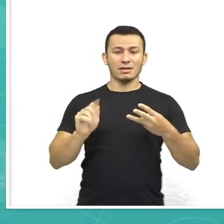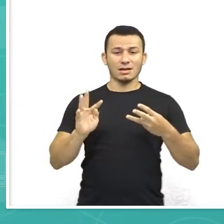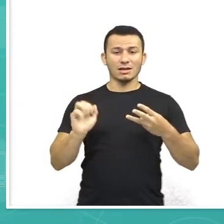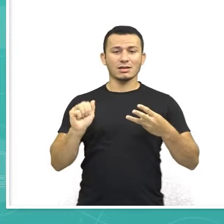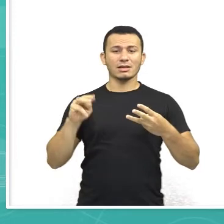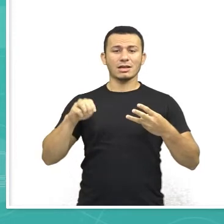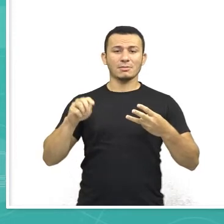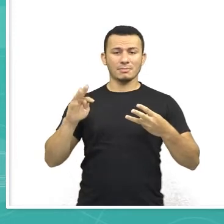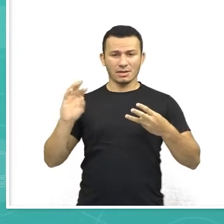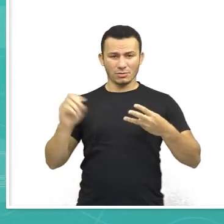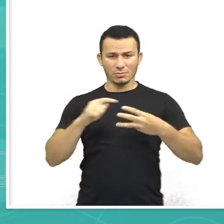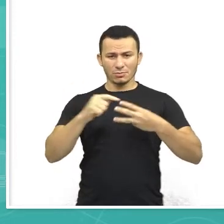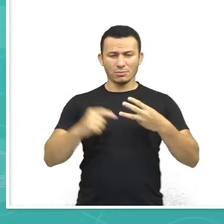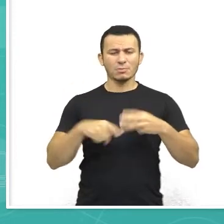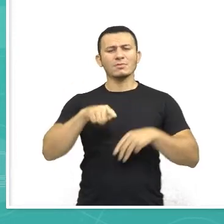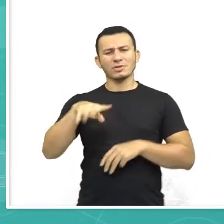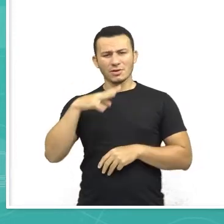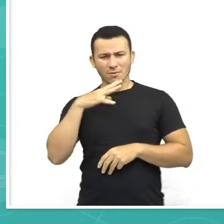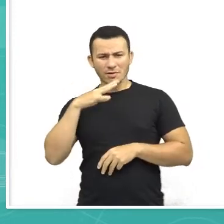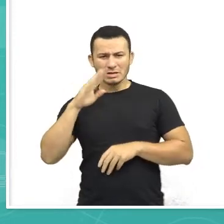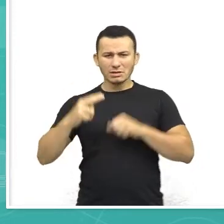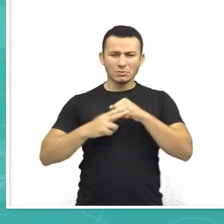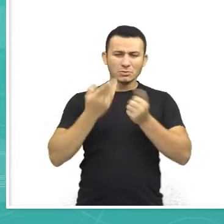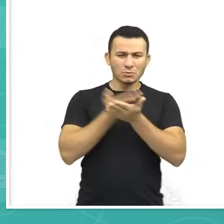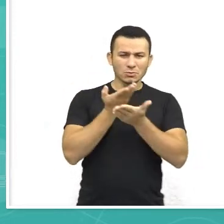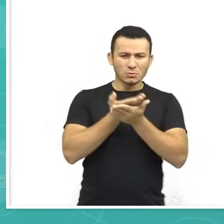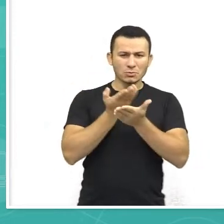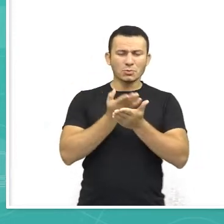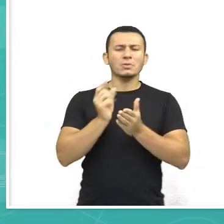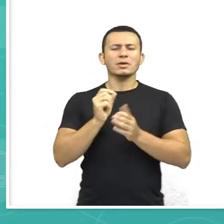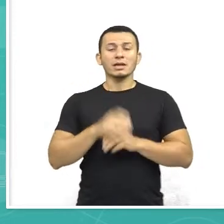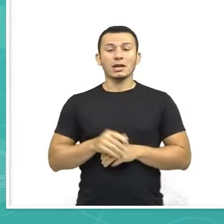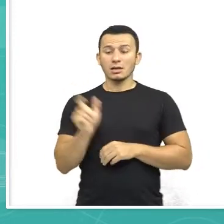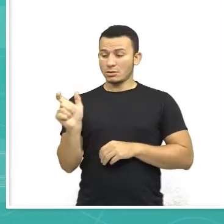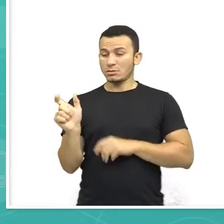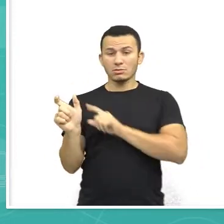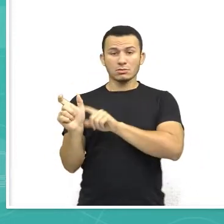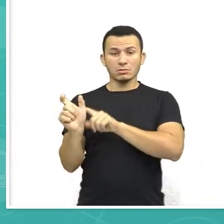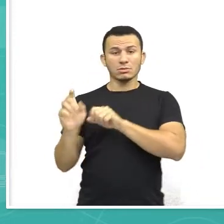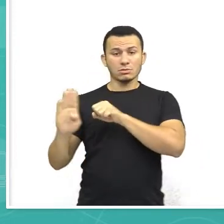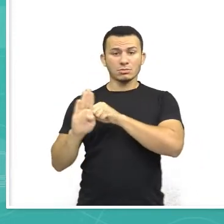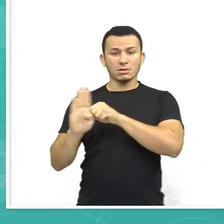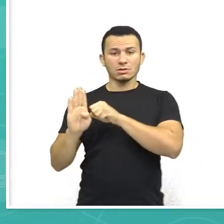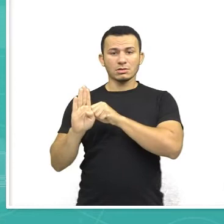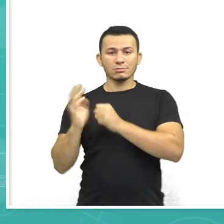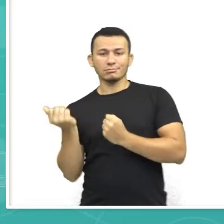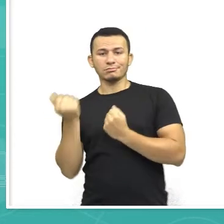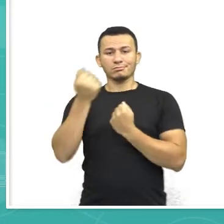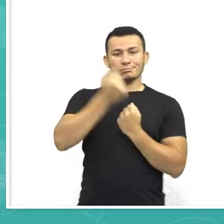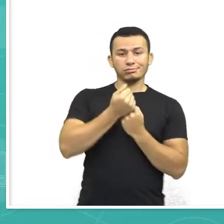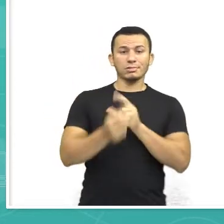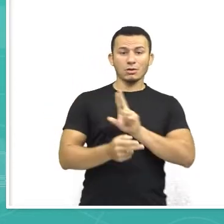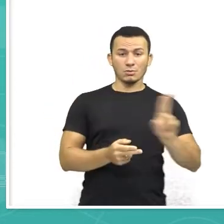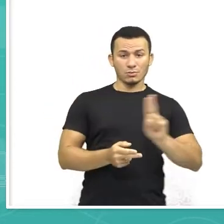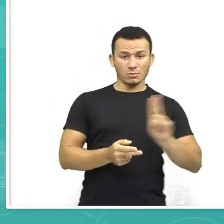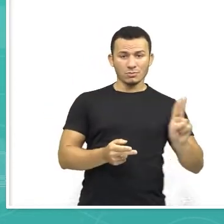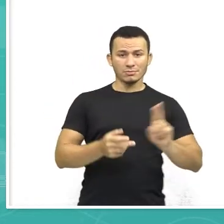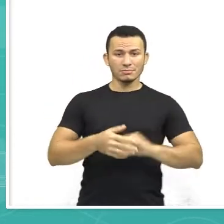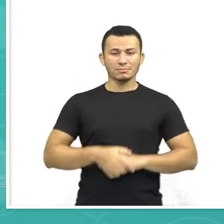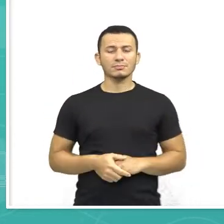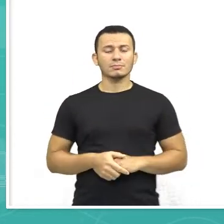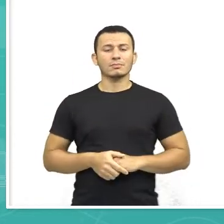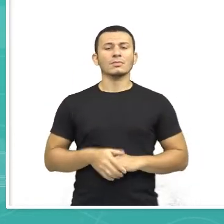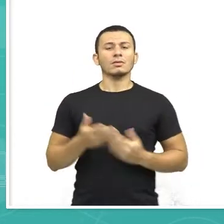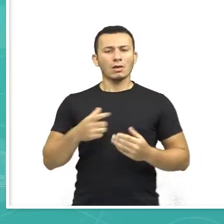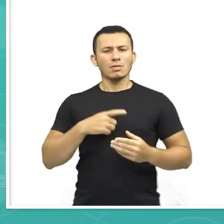vai substituir o substantivo, substituir o nome. Muito bem. Então ele vai dar ali vai ser um elemento